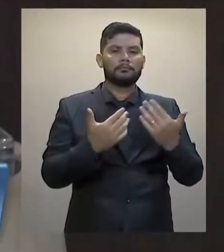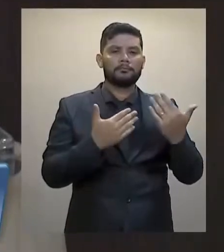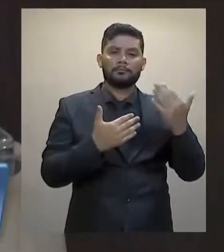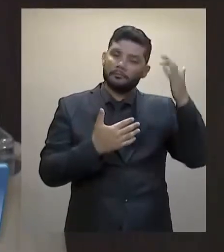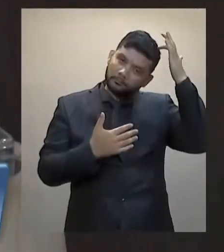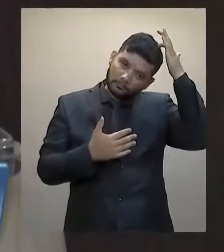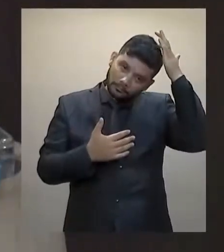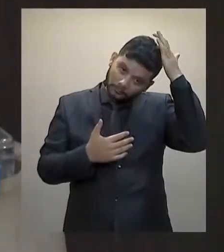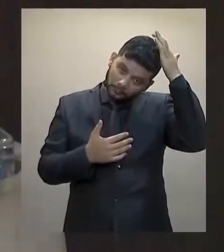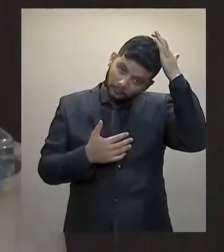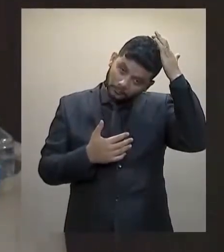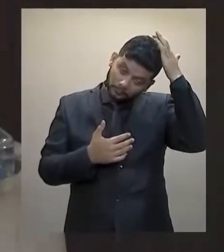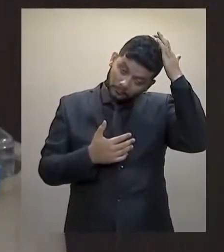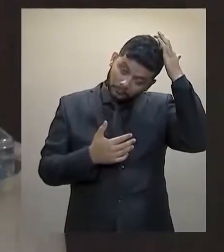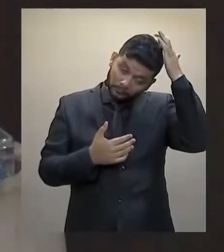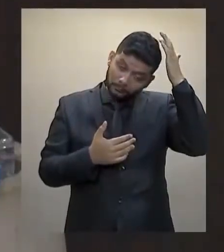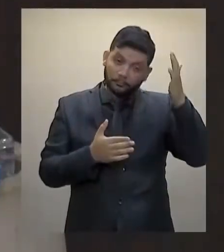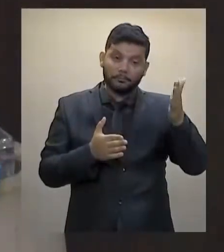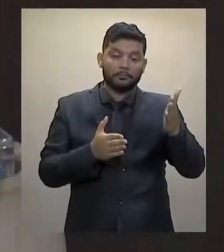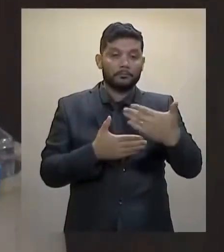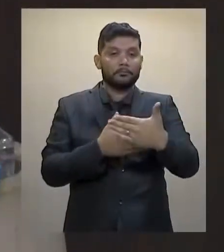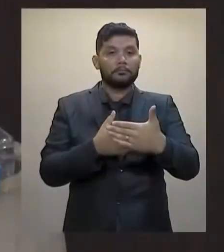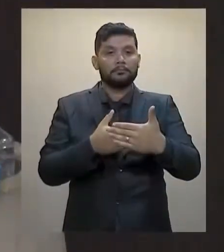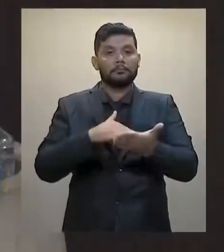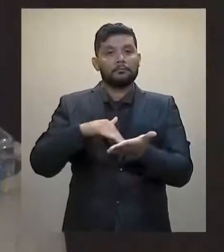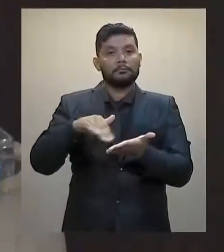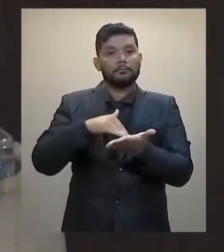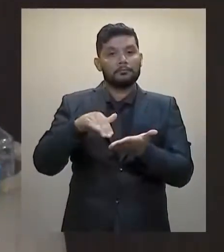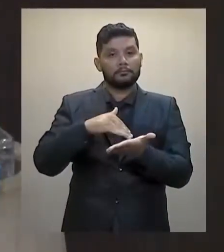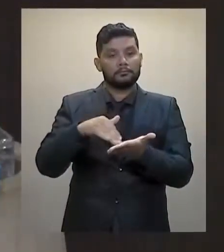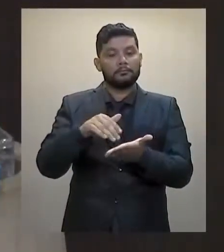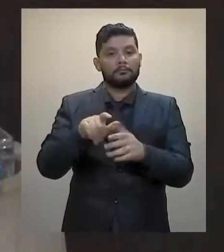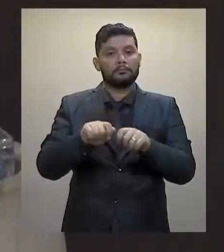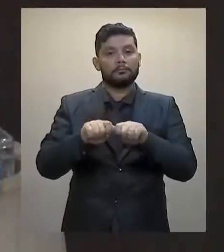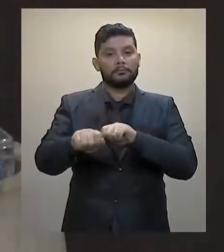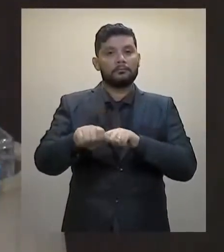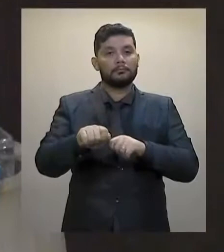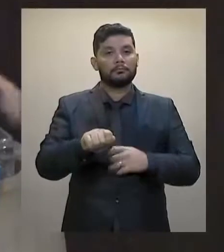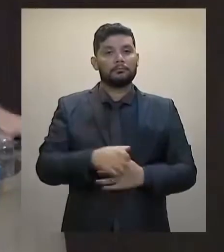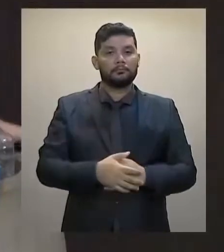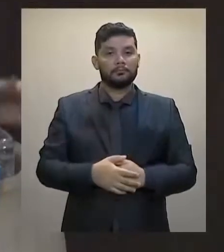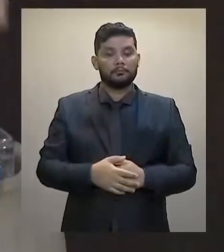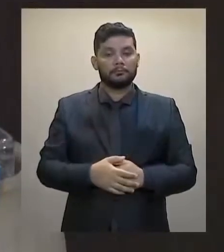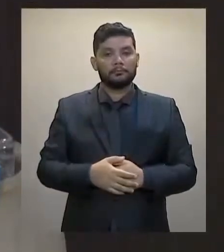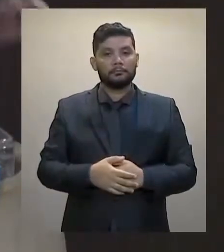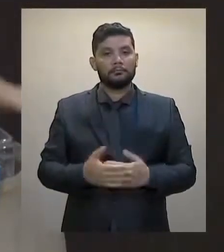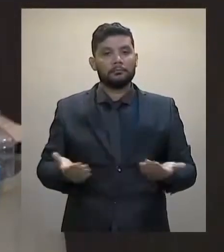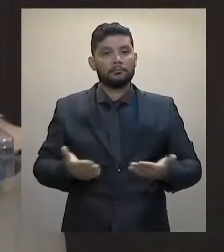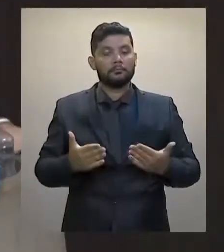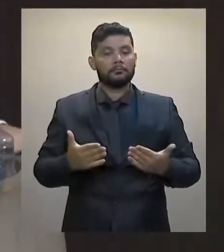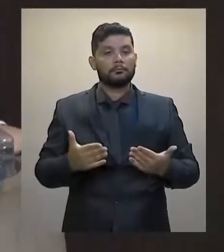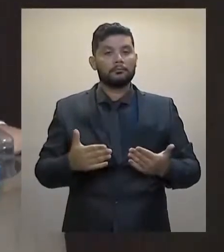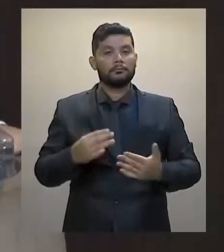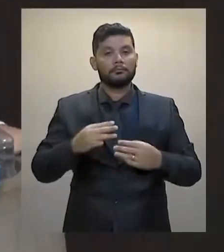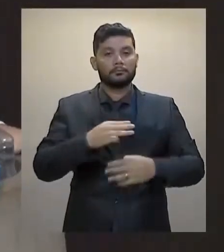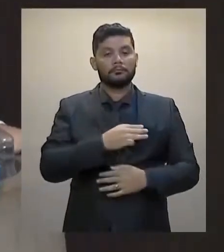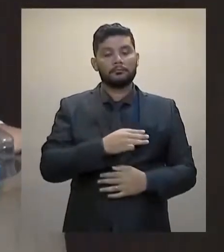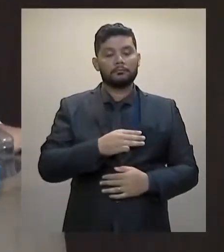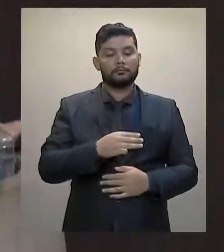de Proteção Social Especial da Secretaria Nacional de Assistência Social do atual Ministério da Cidadania,